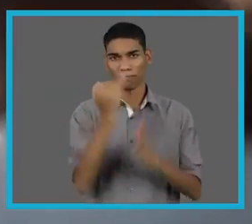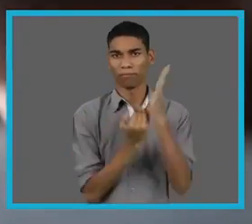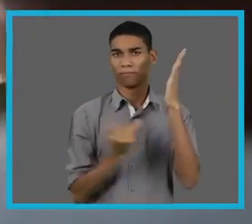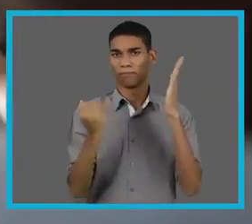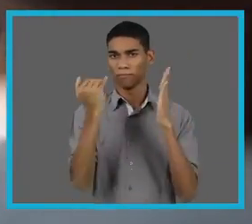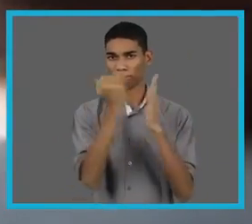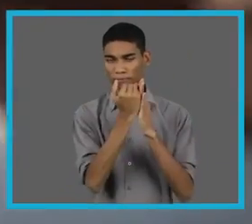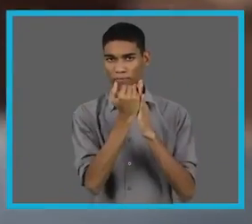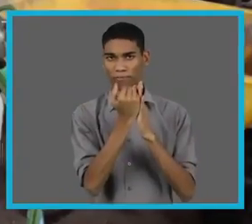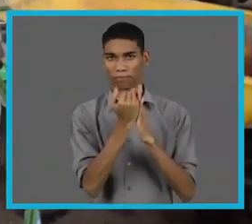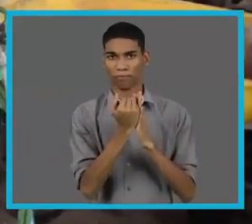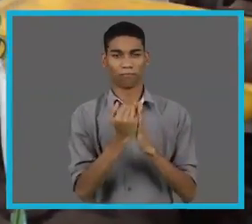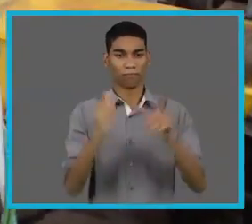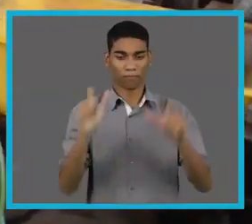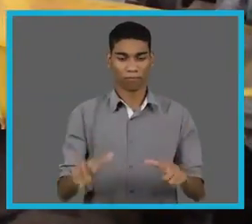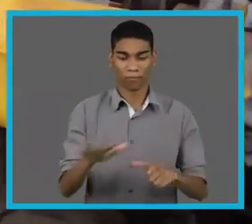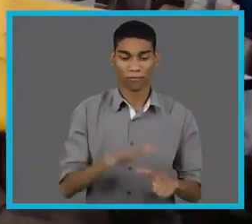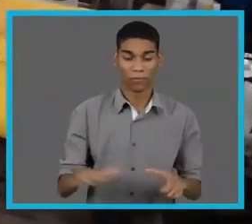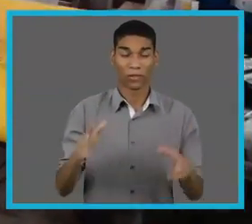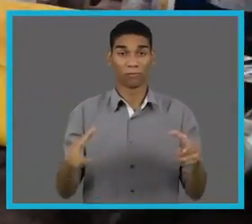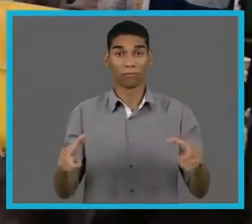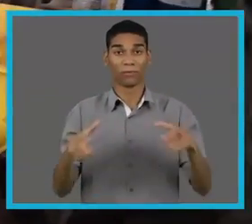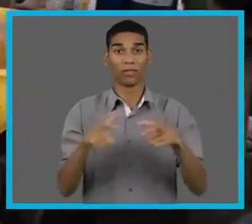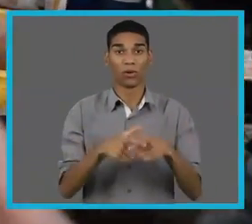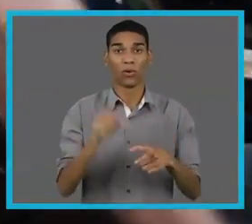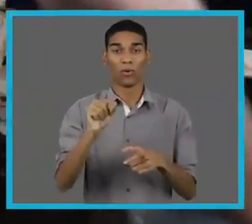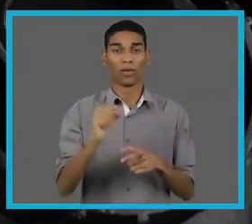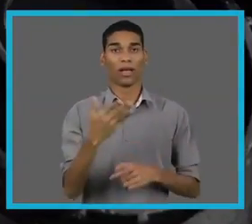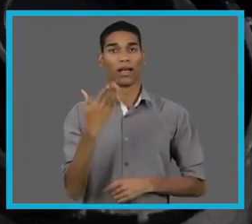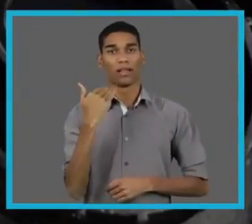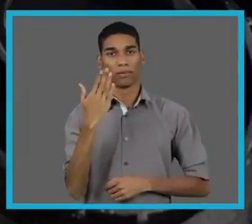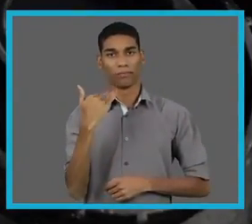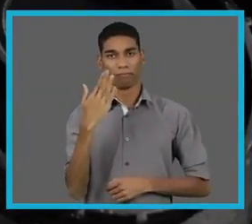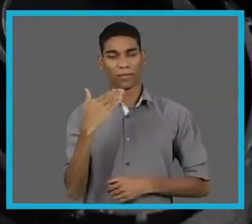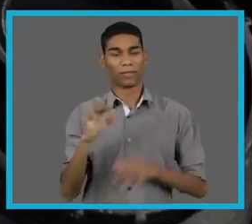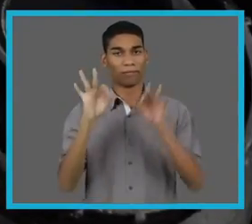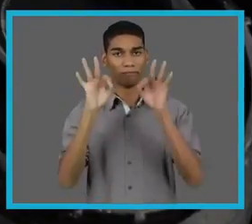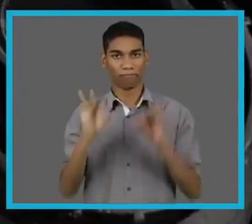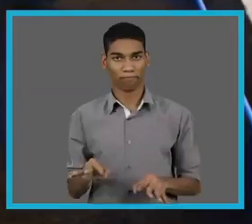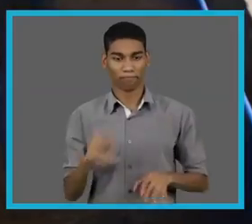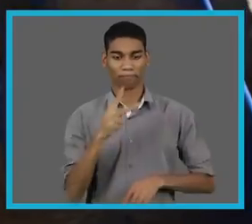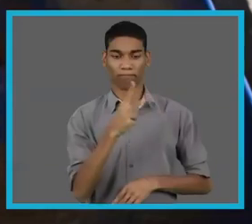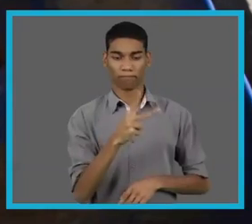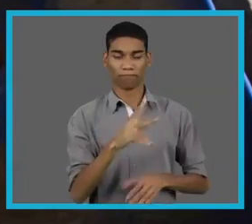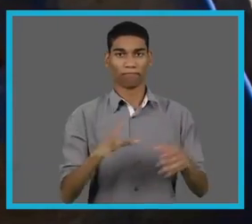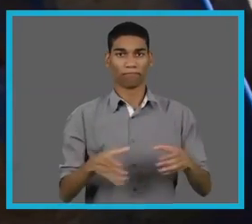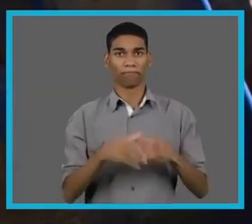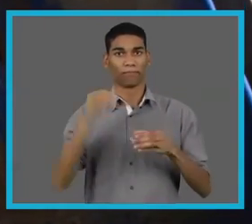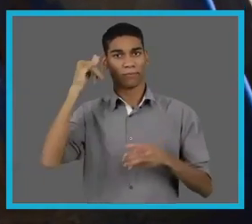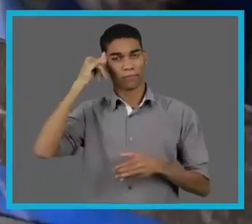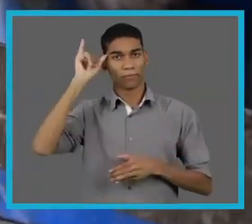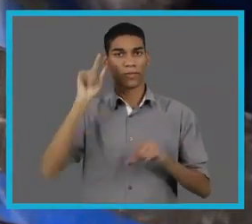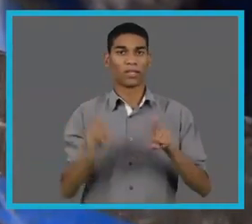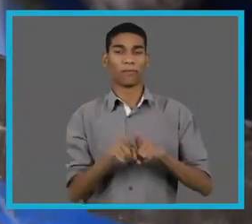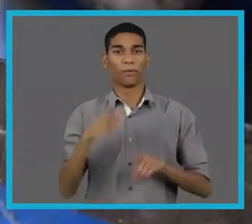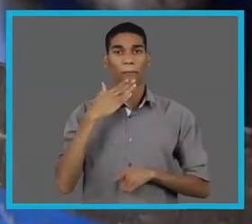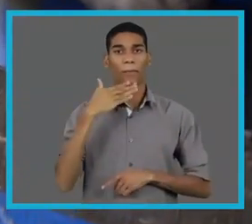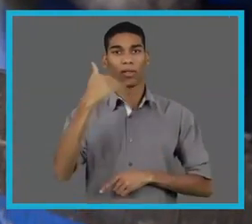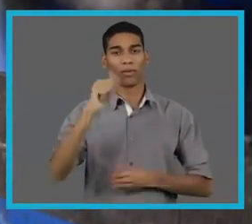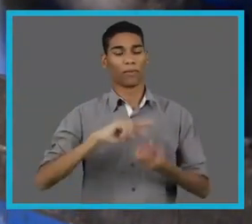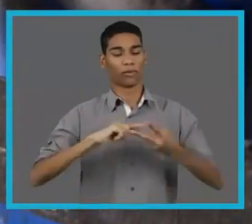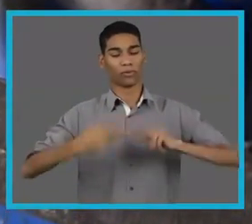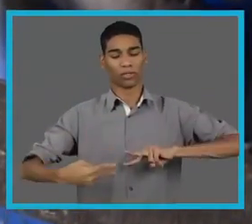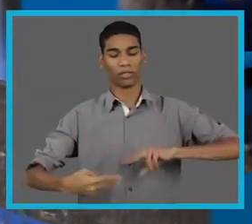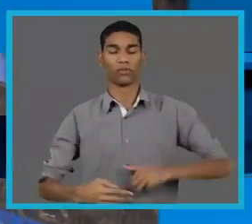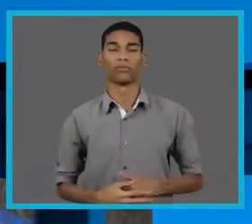para aumentar a produtividade com pouco espaço para pastagem são a alimentação adequada do rebanho e